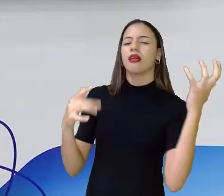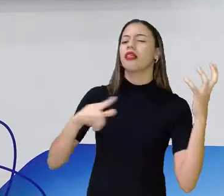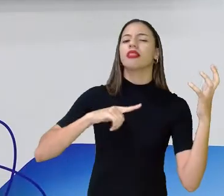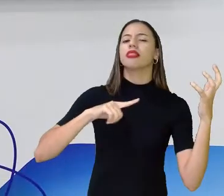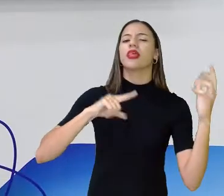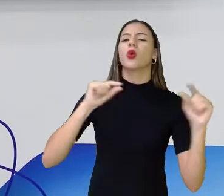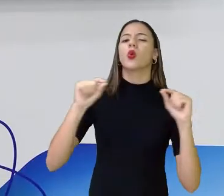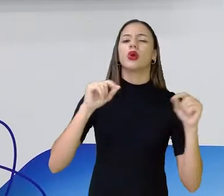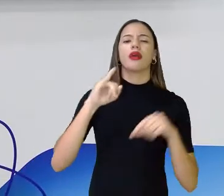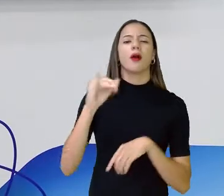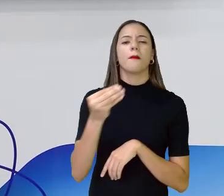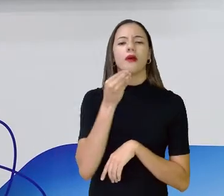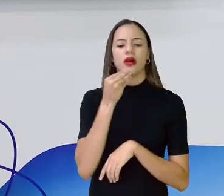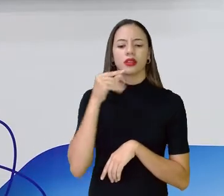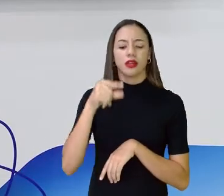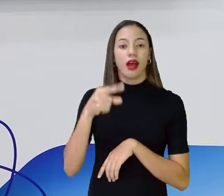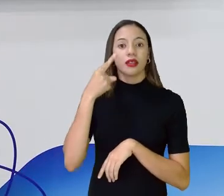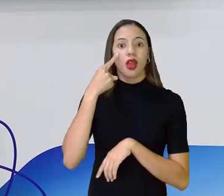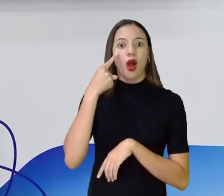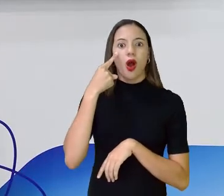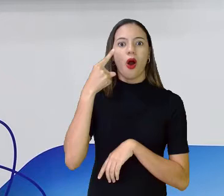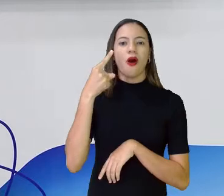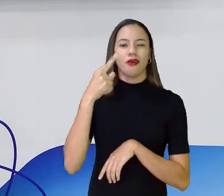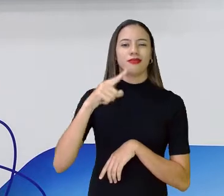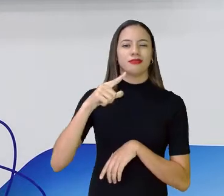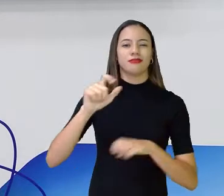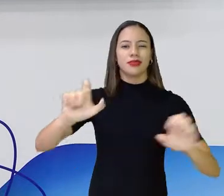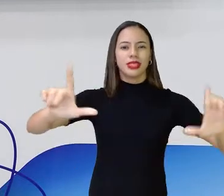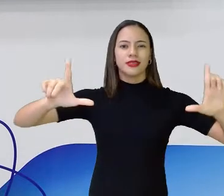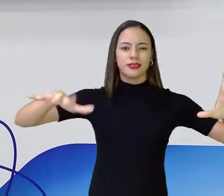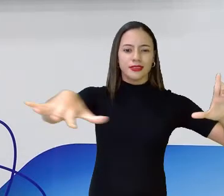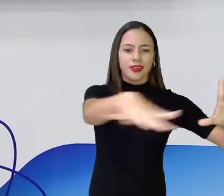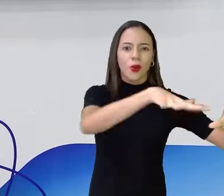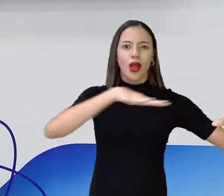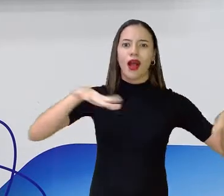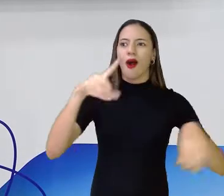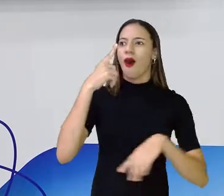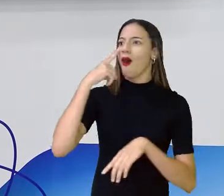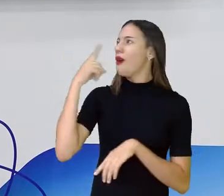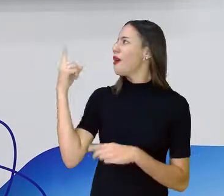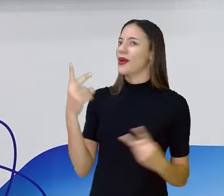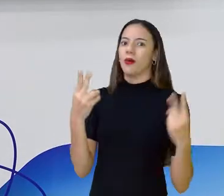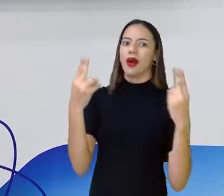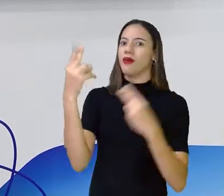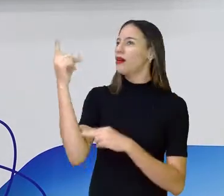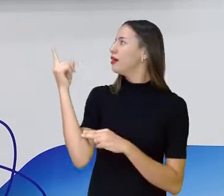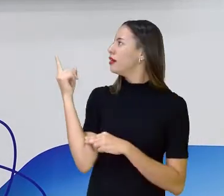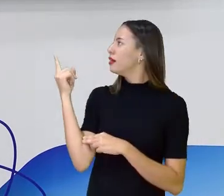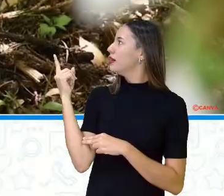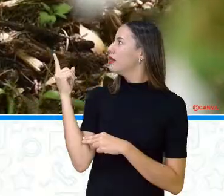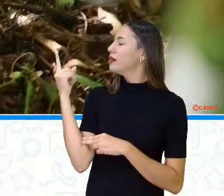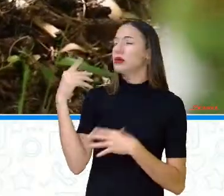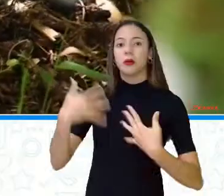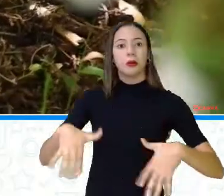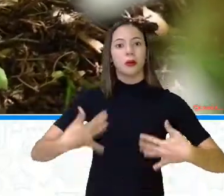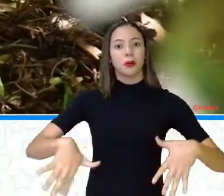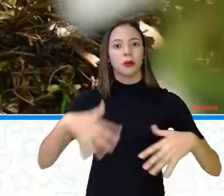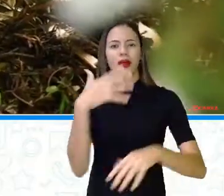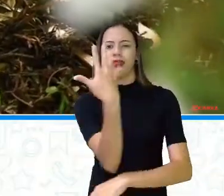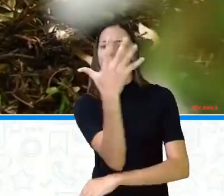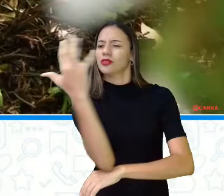oportunidade de presenciar imagens como essa que vocês estão vendo aí. Presenciar imagens da